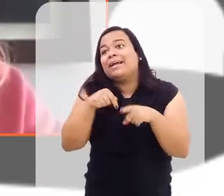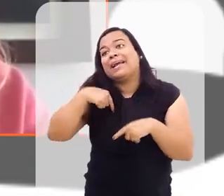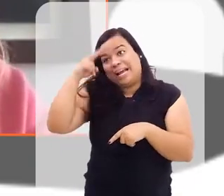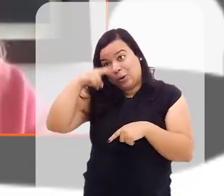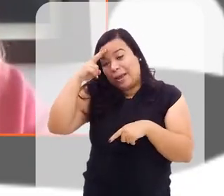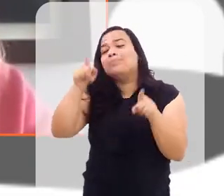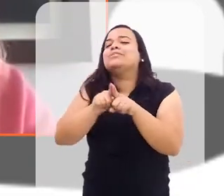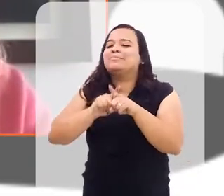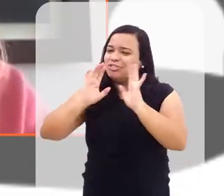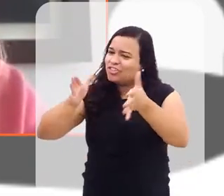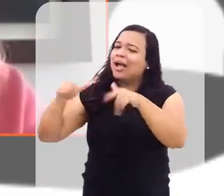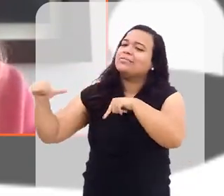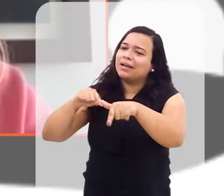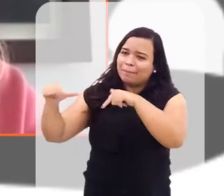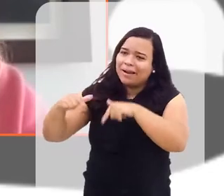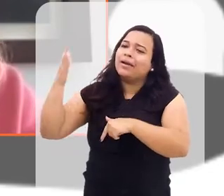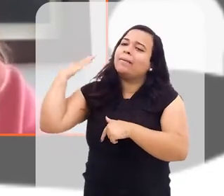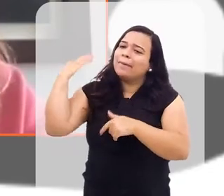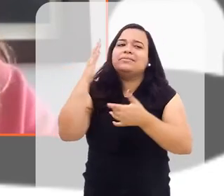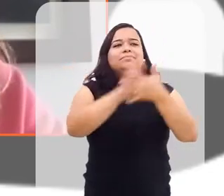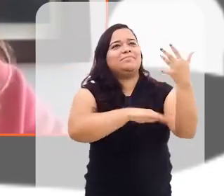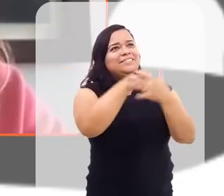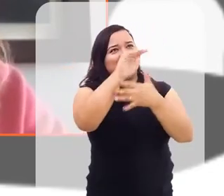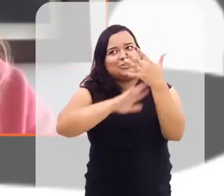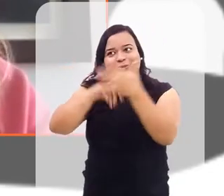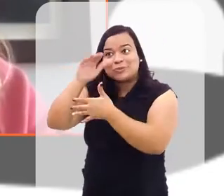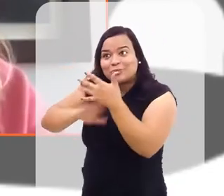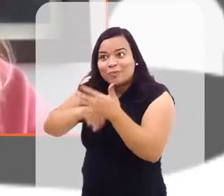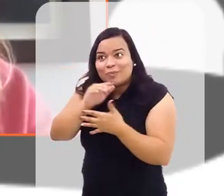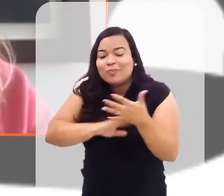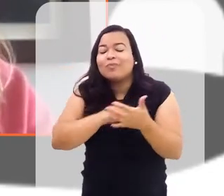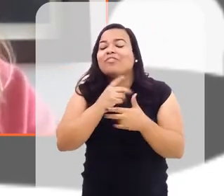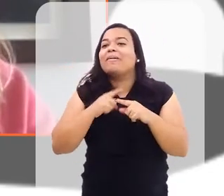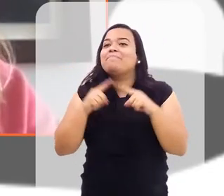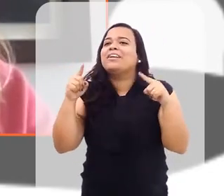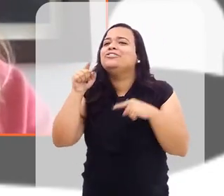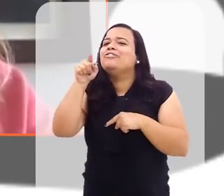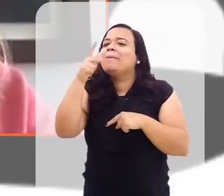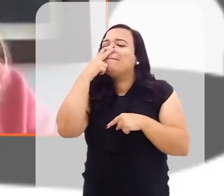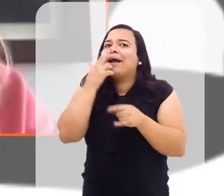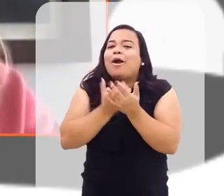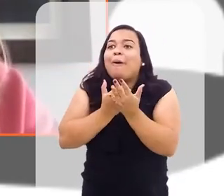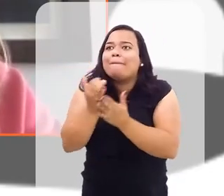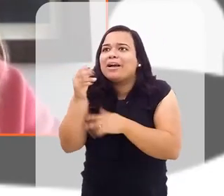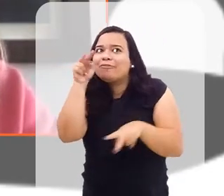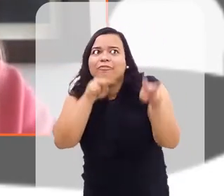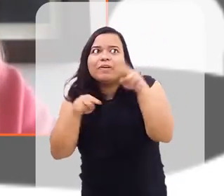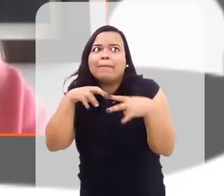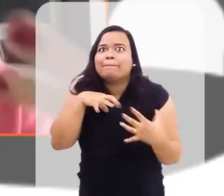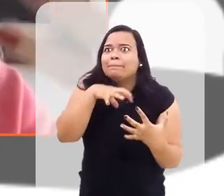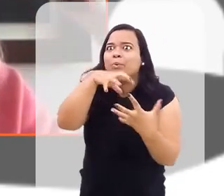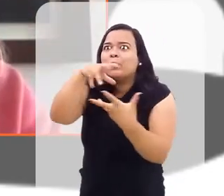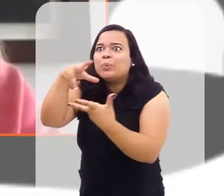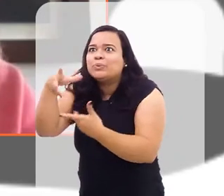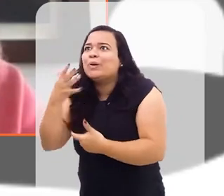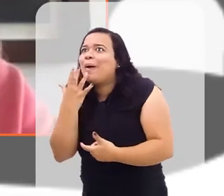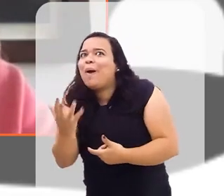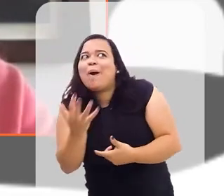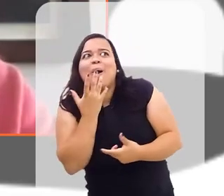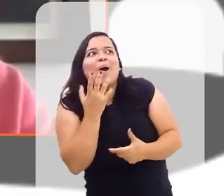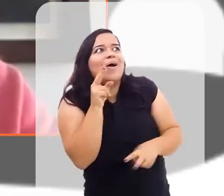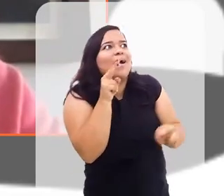uma época que eu pintei também, né? Que eu me aventurei um pouquinho na pintura, mas que você começa a enxergar o mundo com